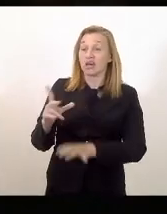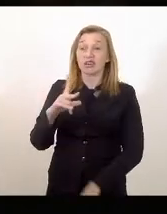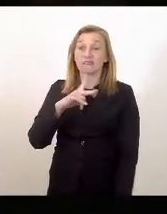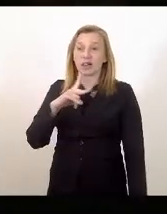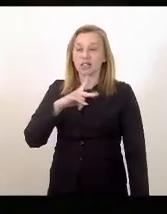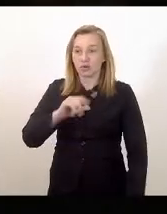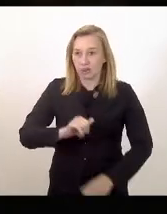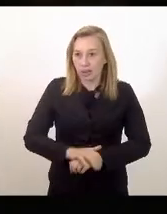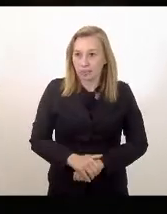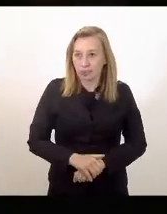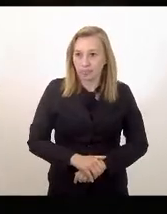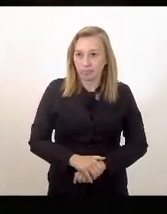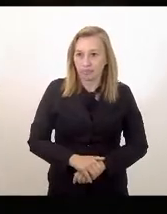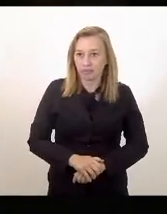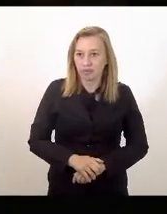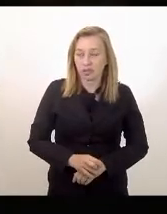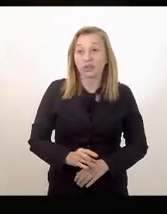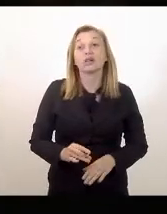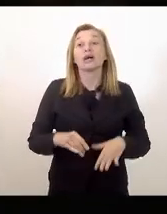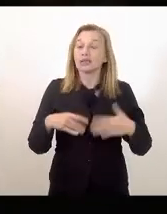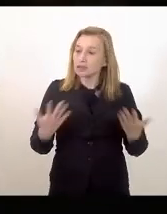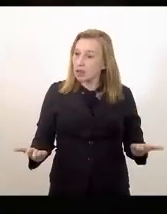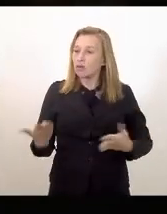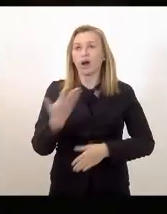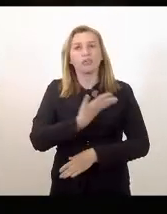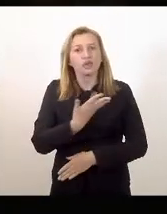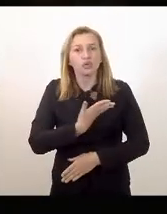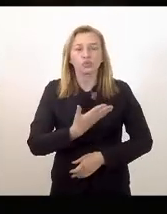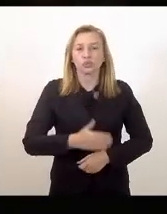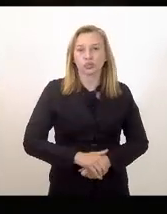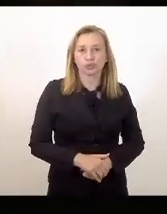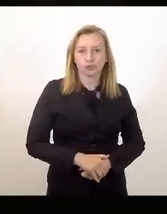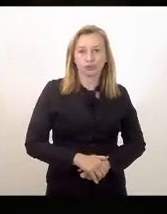saúde. Então, companheiros e companheiras,